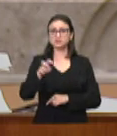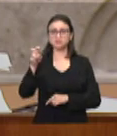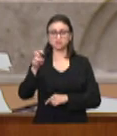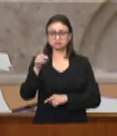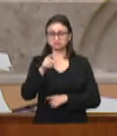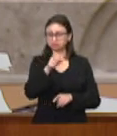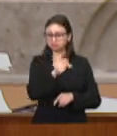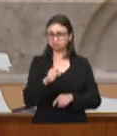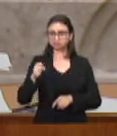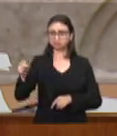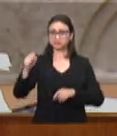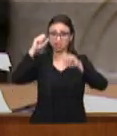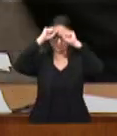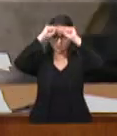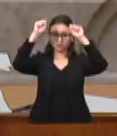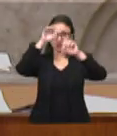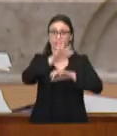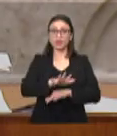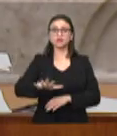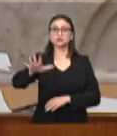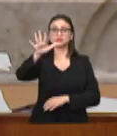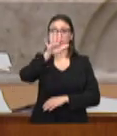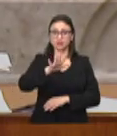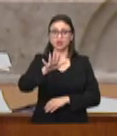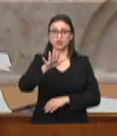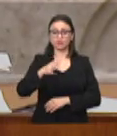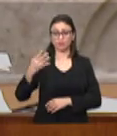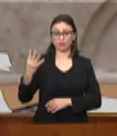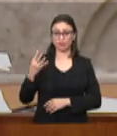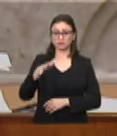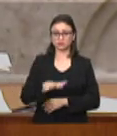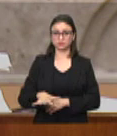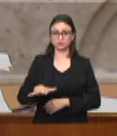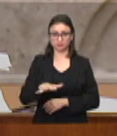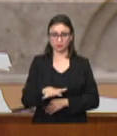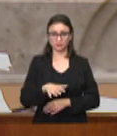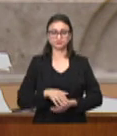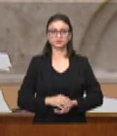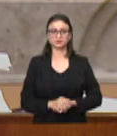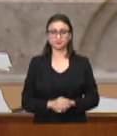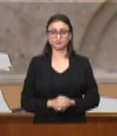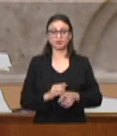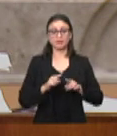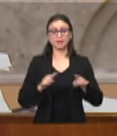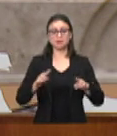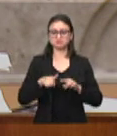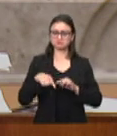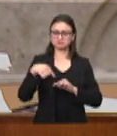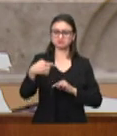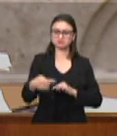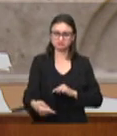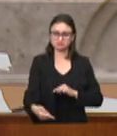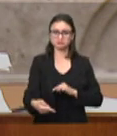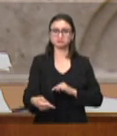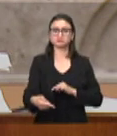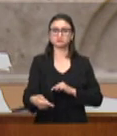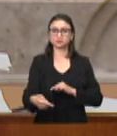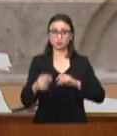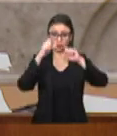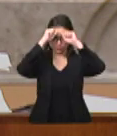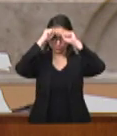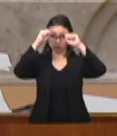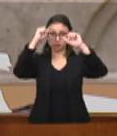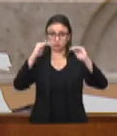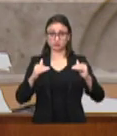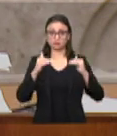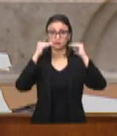Constitucional ao Tribunal Regional Federal da 4ª Região, mais adiante ao Superior Tribunal